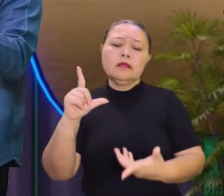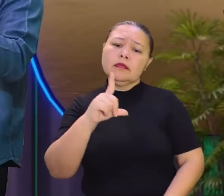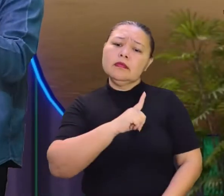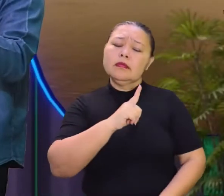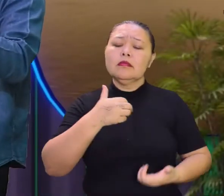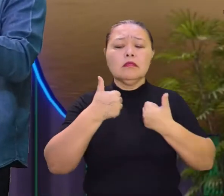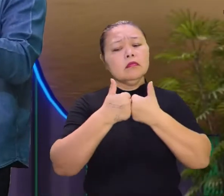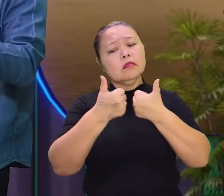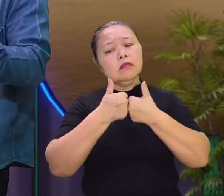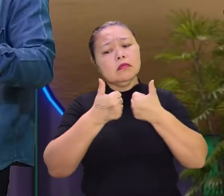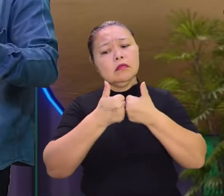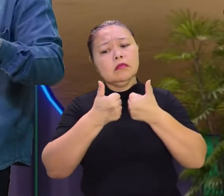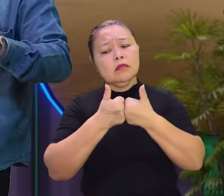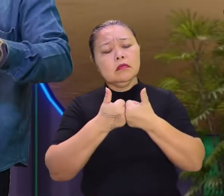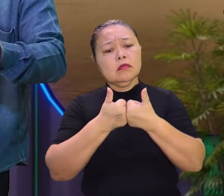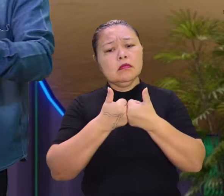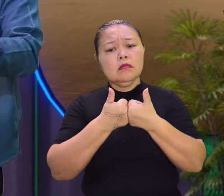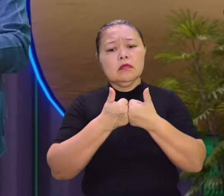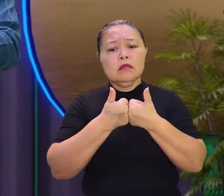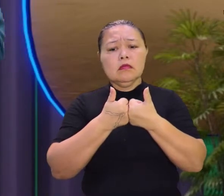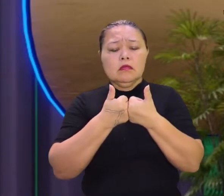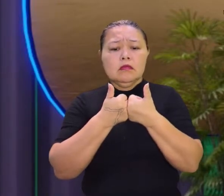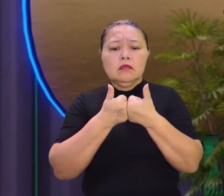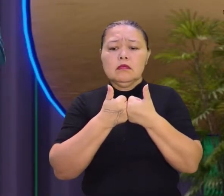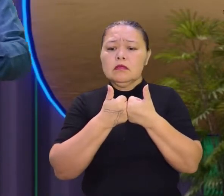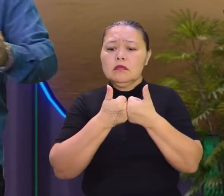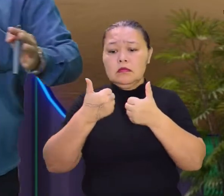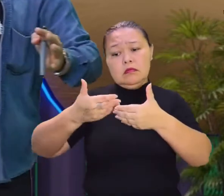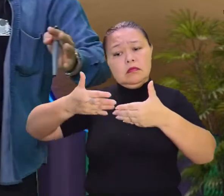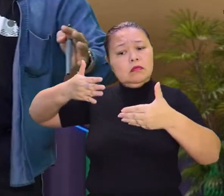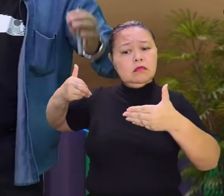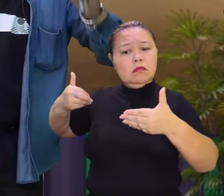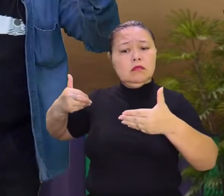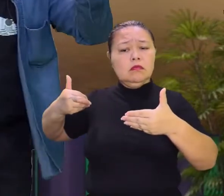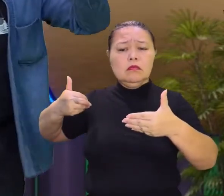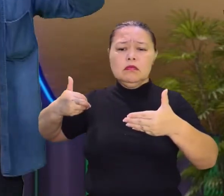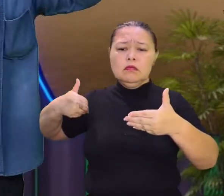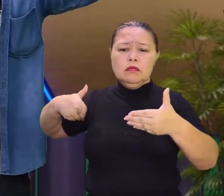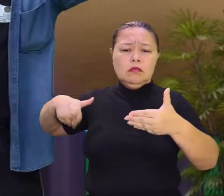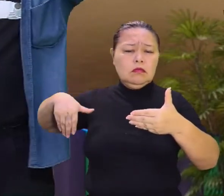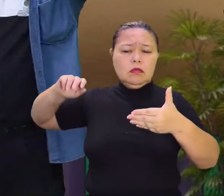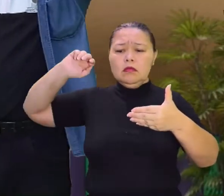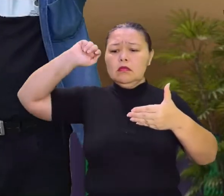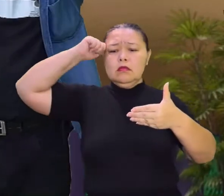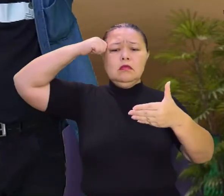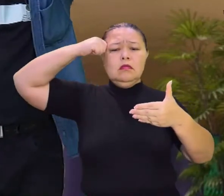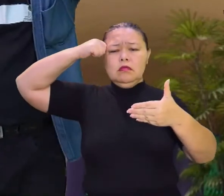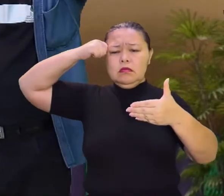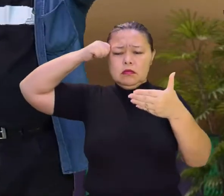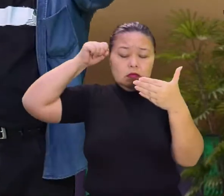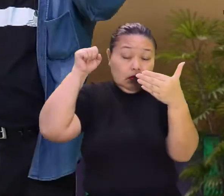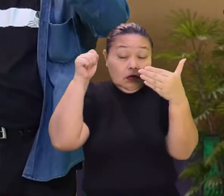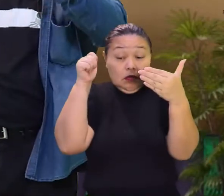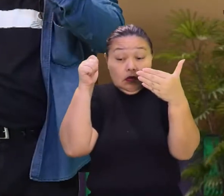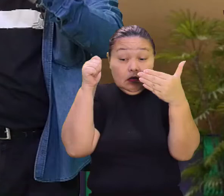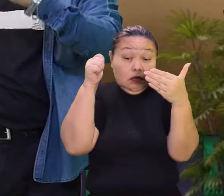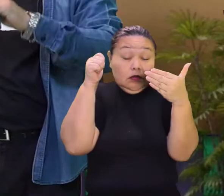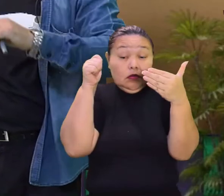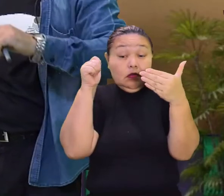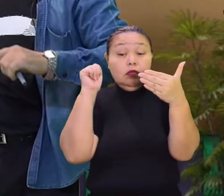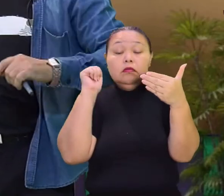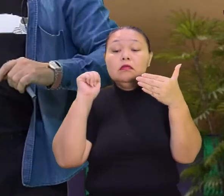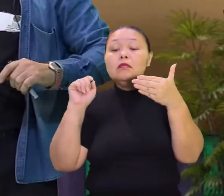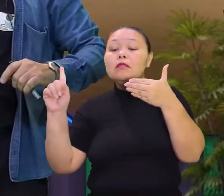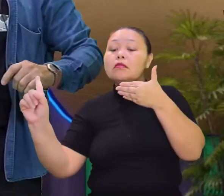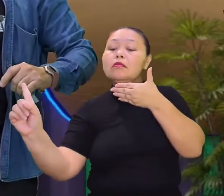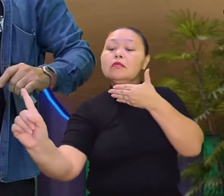Aí um ônibus, né, um coletivo, a parte de trás, cara, um monte de negro lá, todo mundo apertado. E só